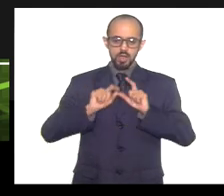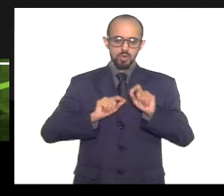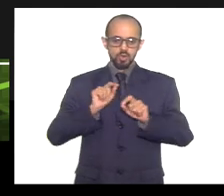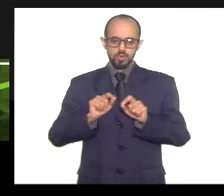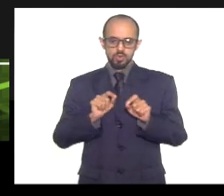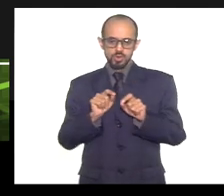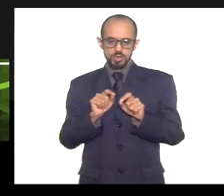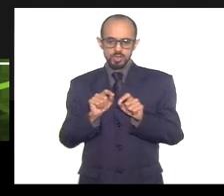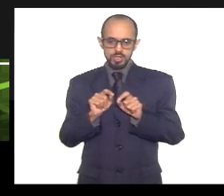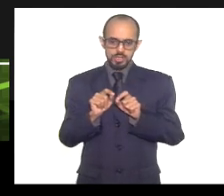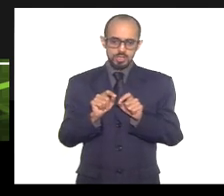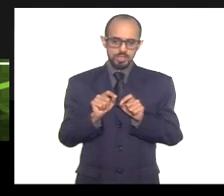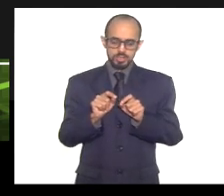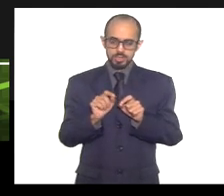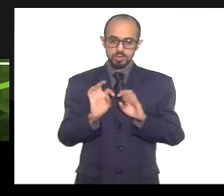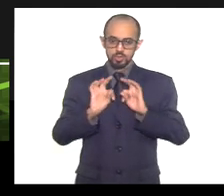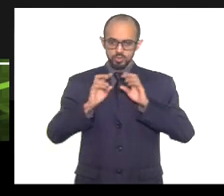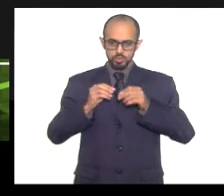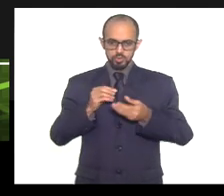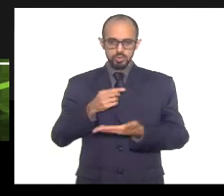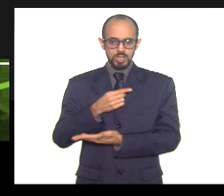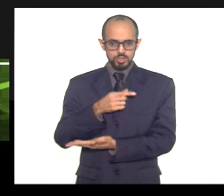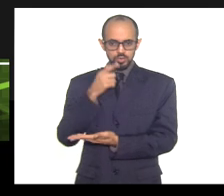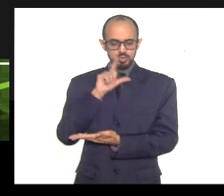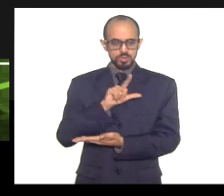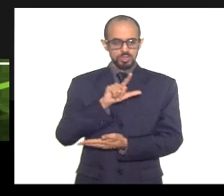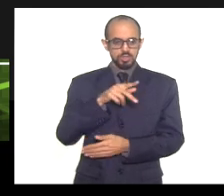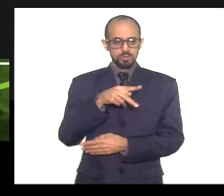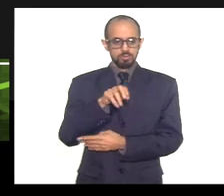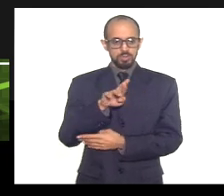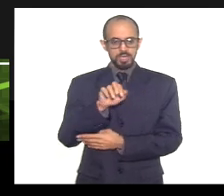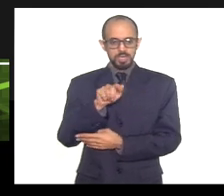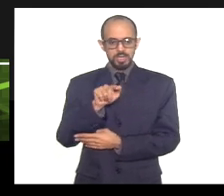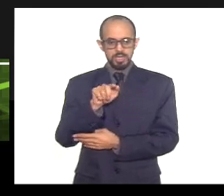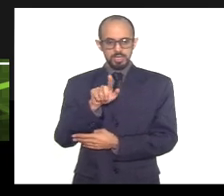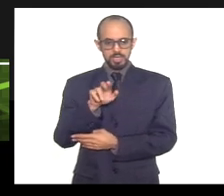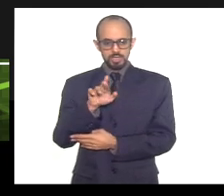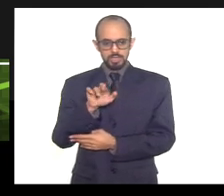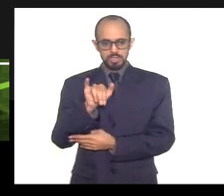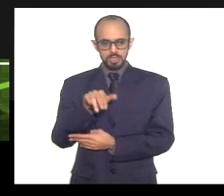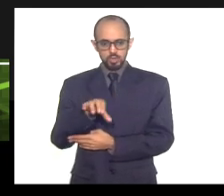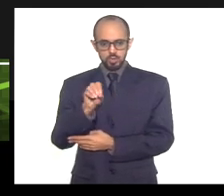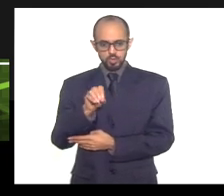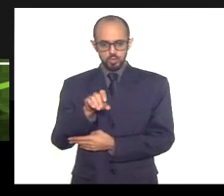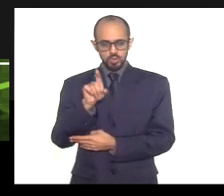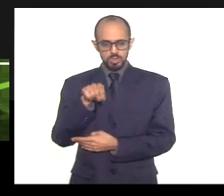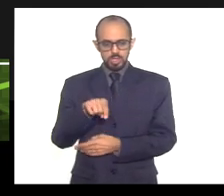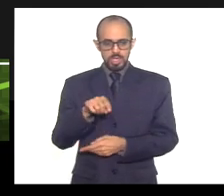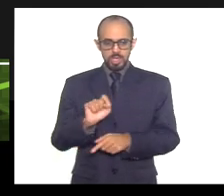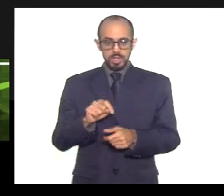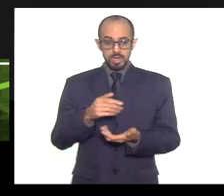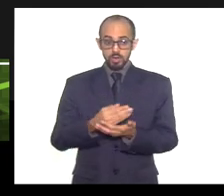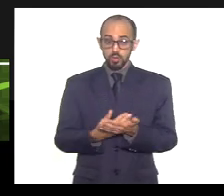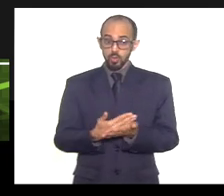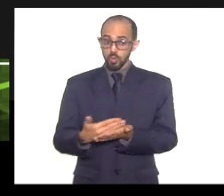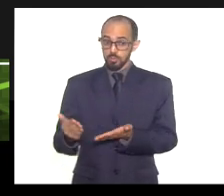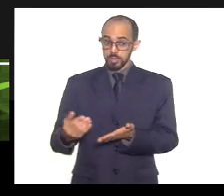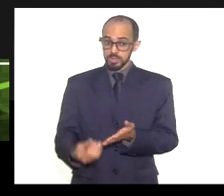o que eles conseguiram em Peregrino, né? O Peregrino era originalmente uma